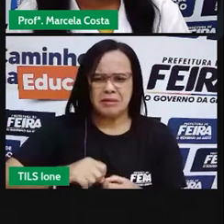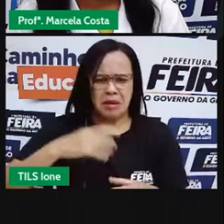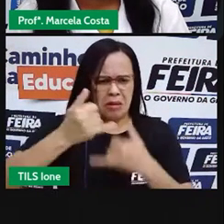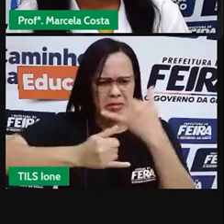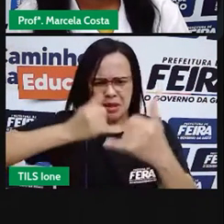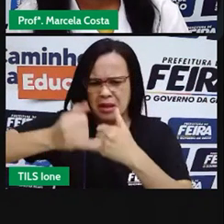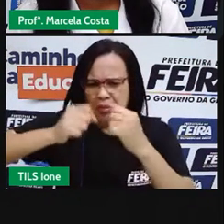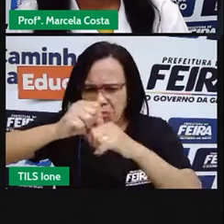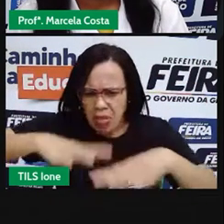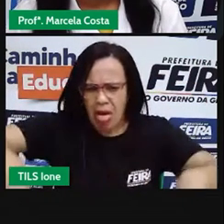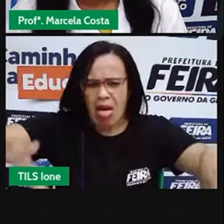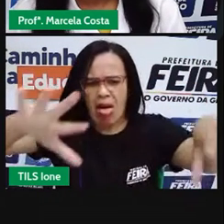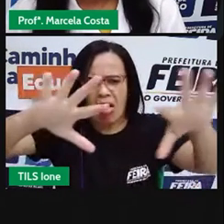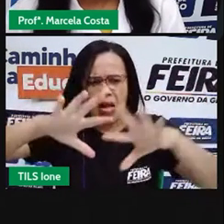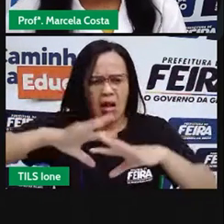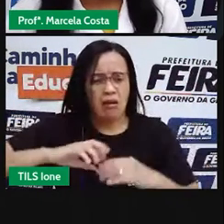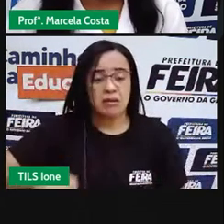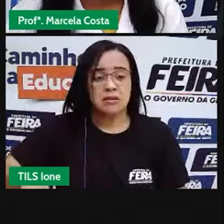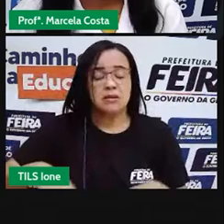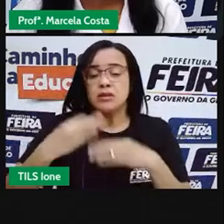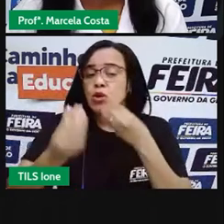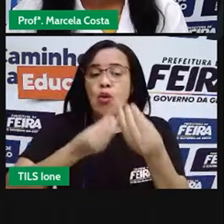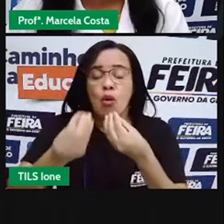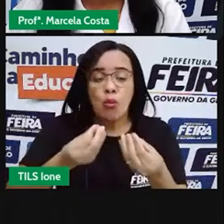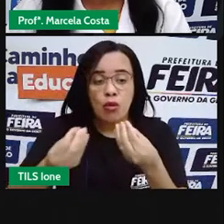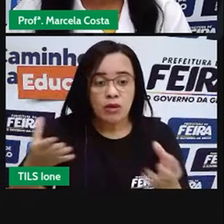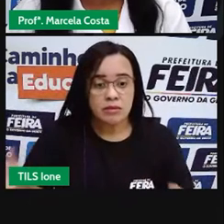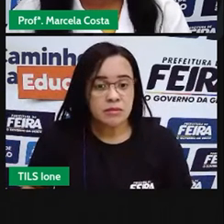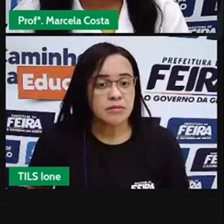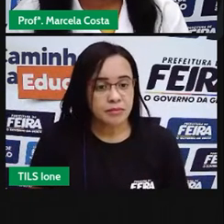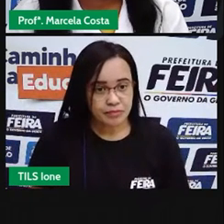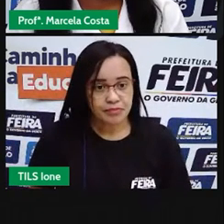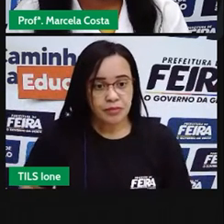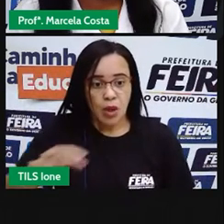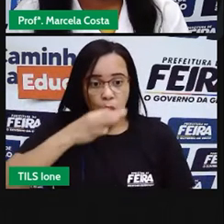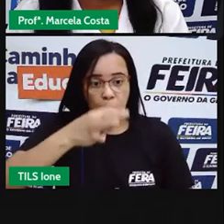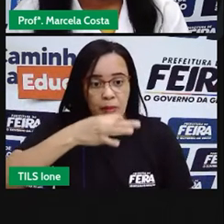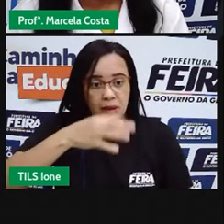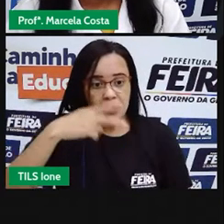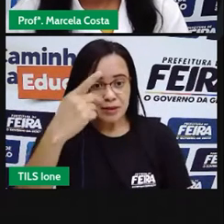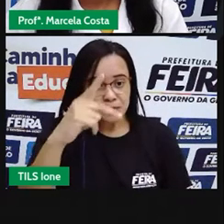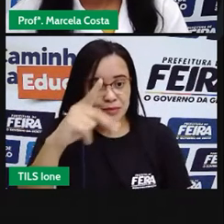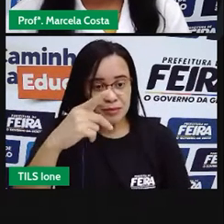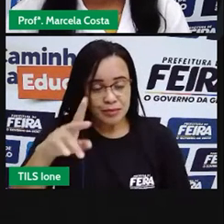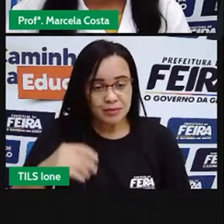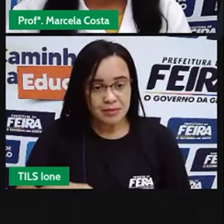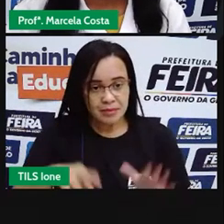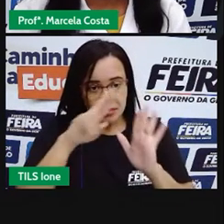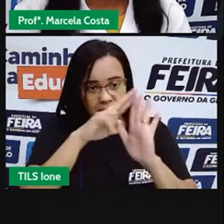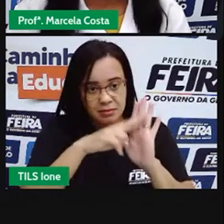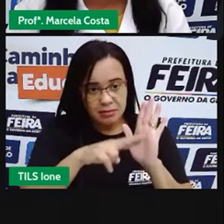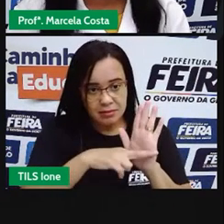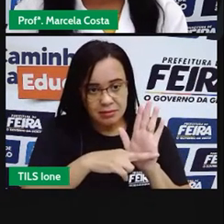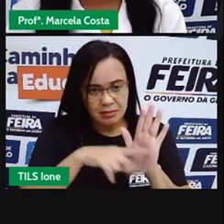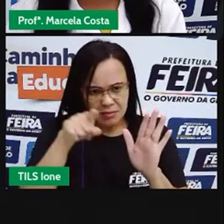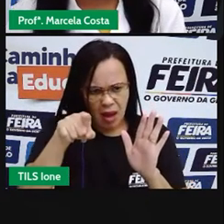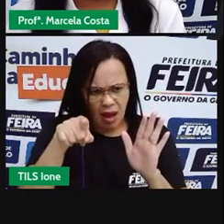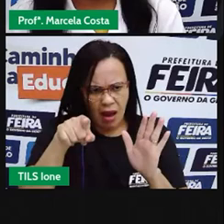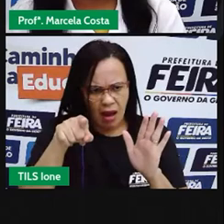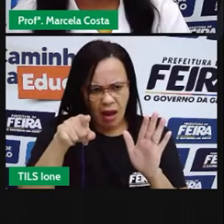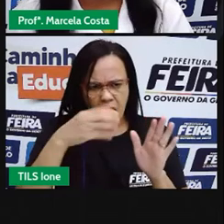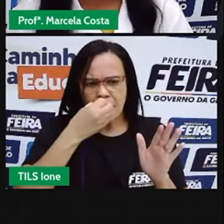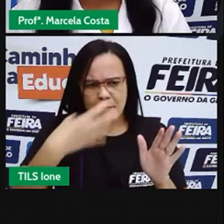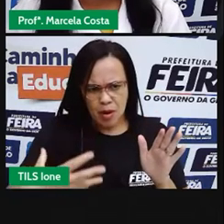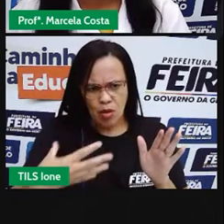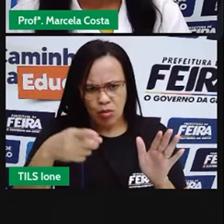bom eu acho opinião de vocês e as regras de português